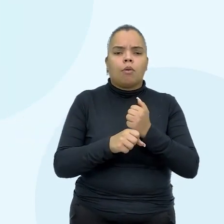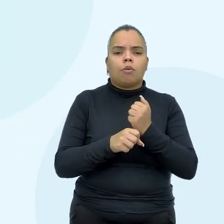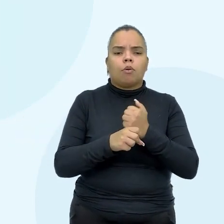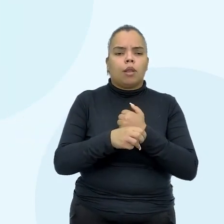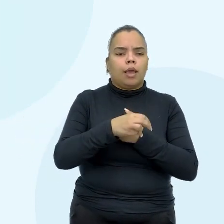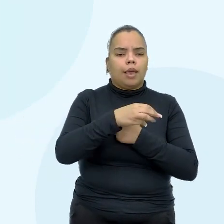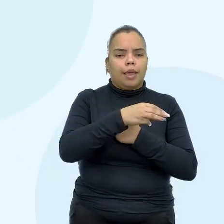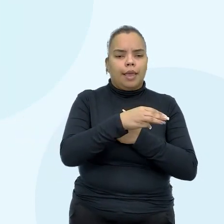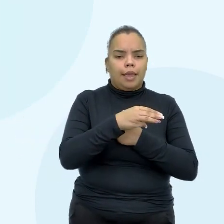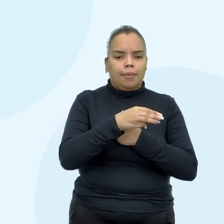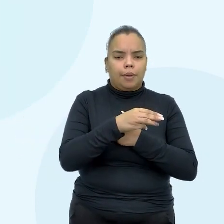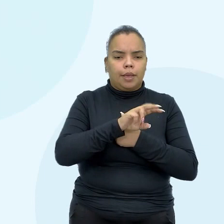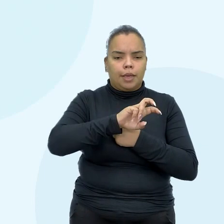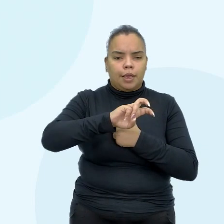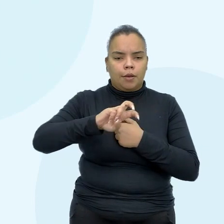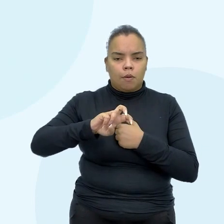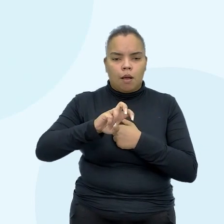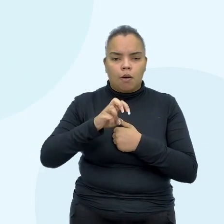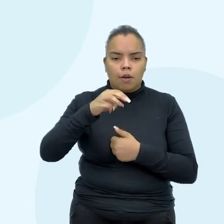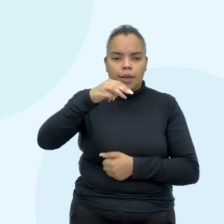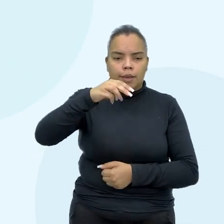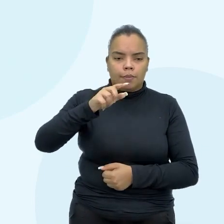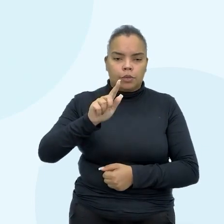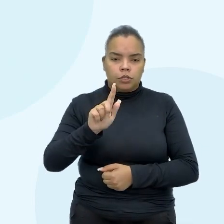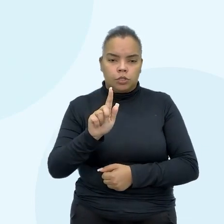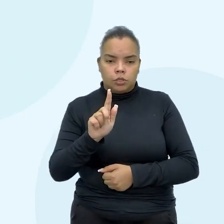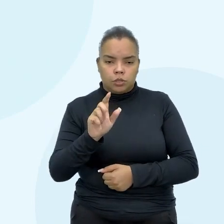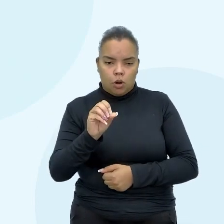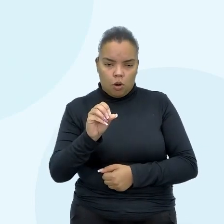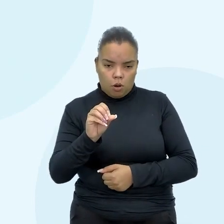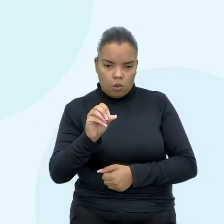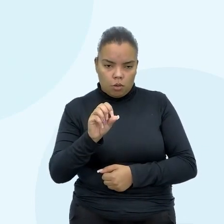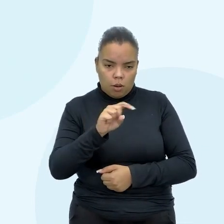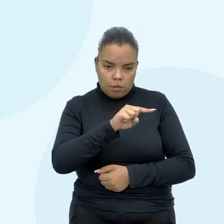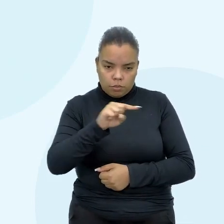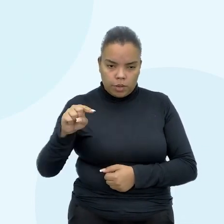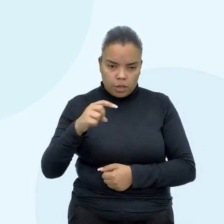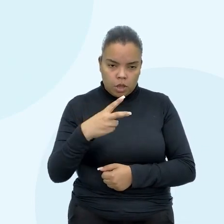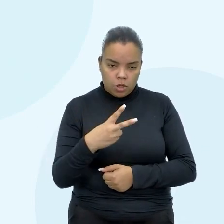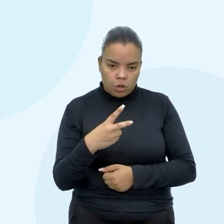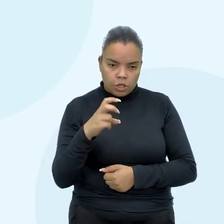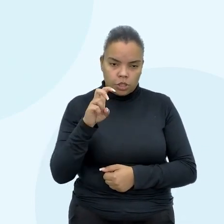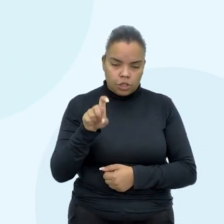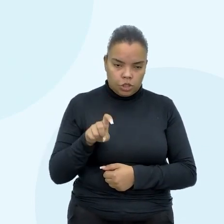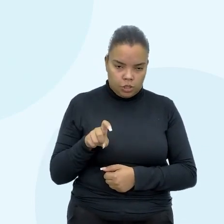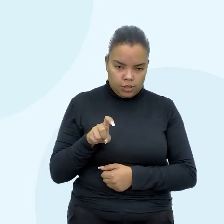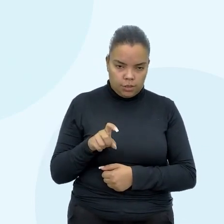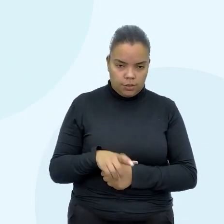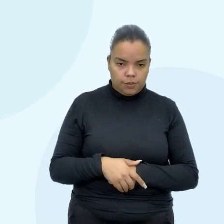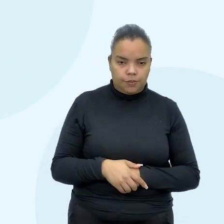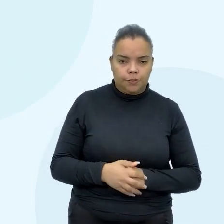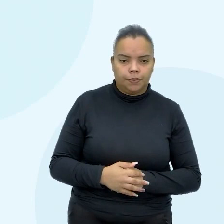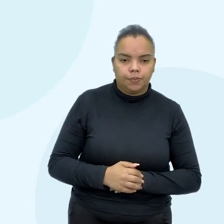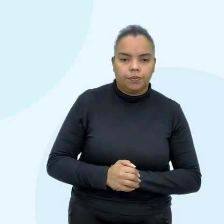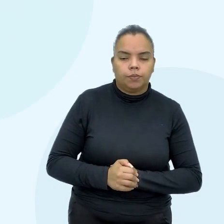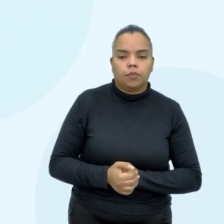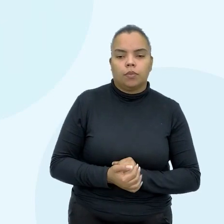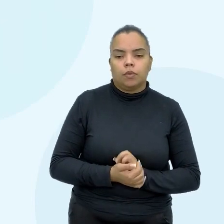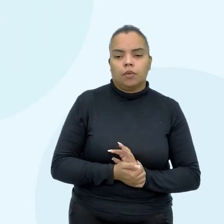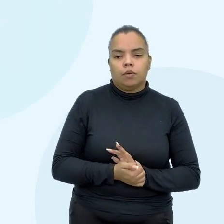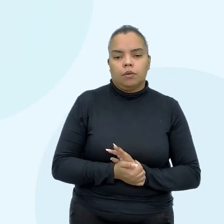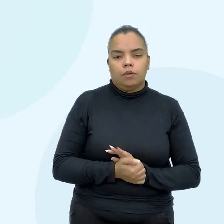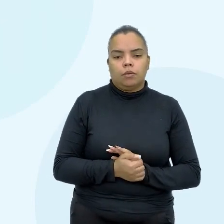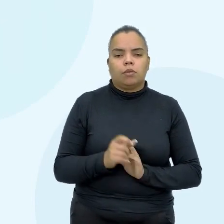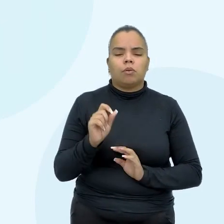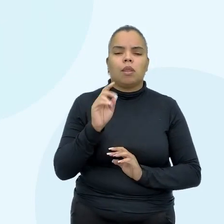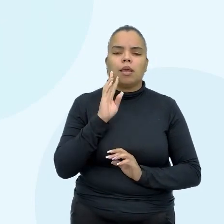Seria a massa inicial, né? E dividido pelo... O interessante